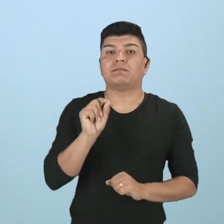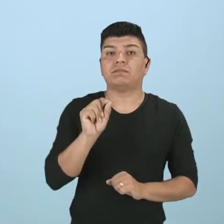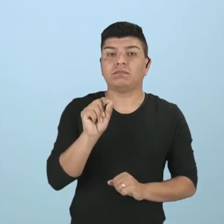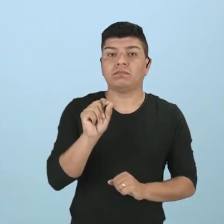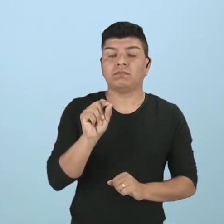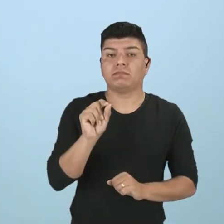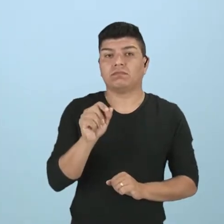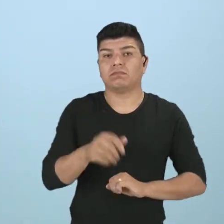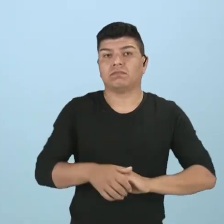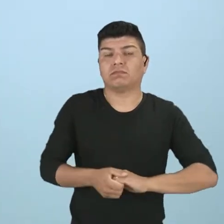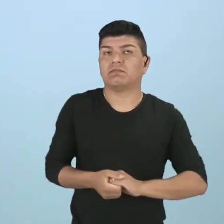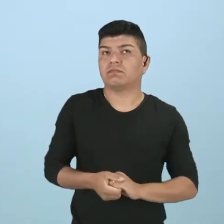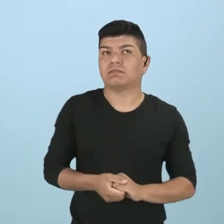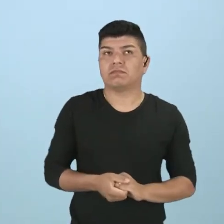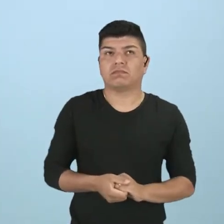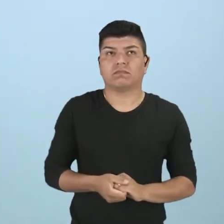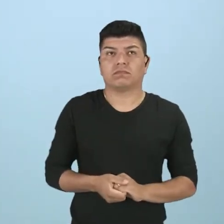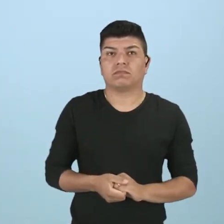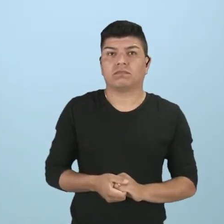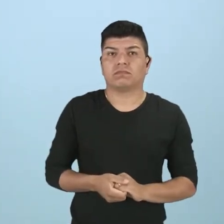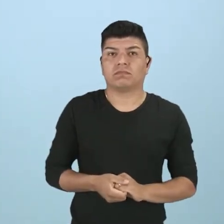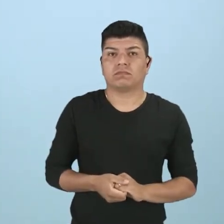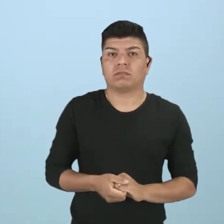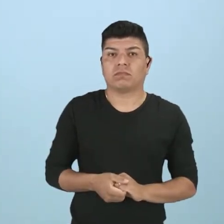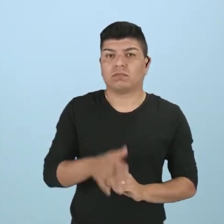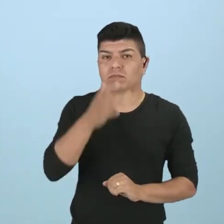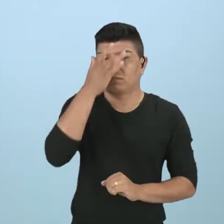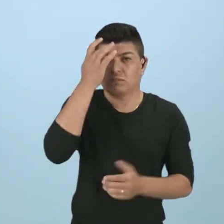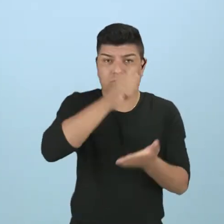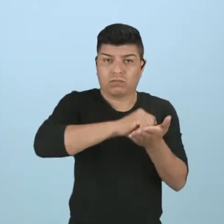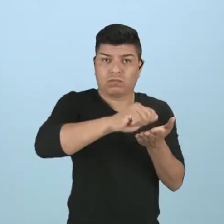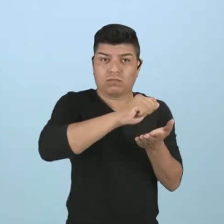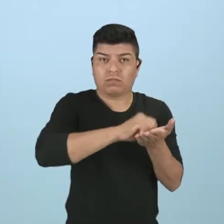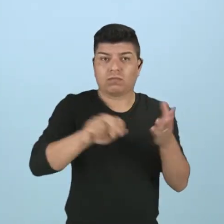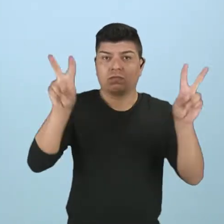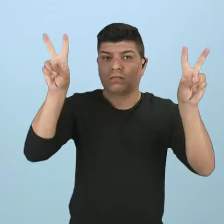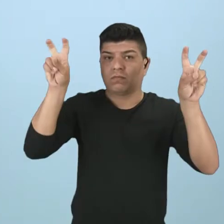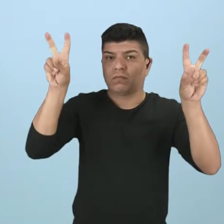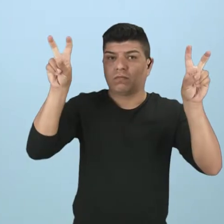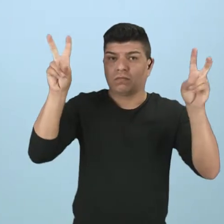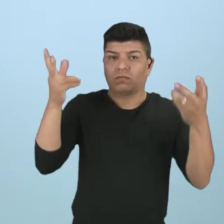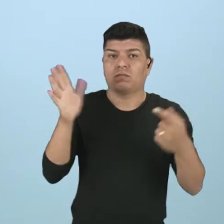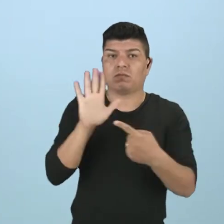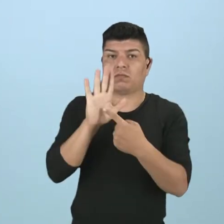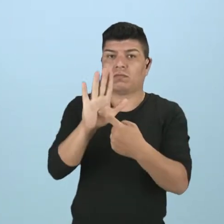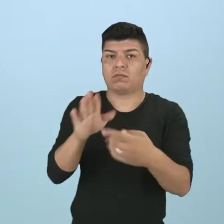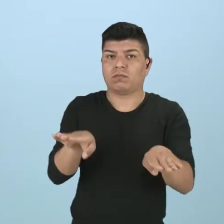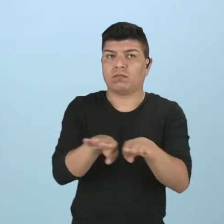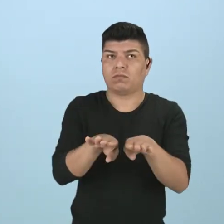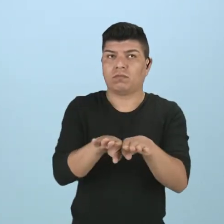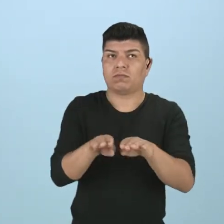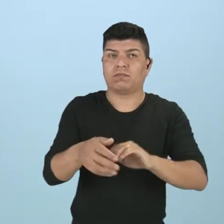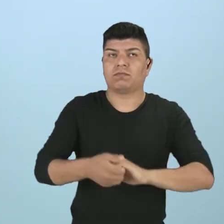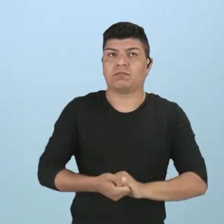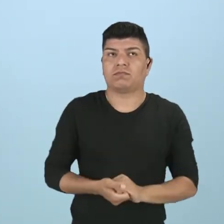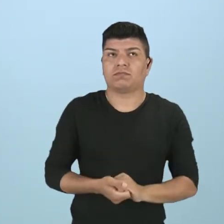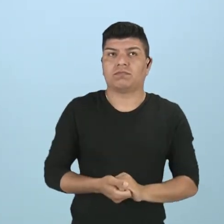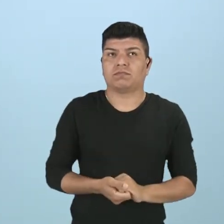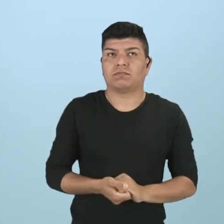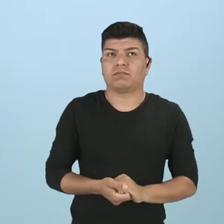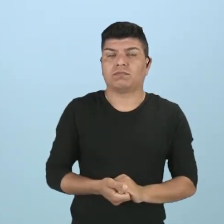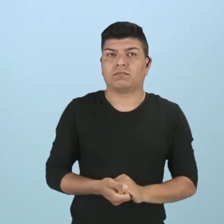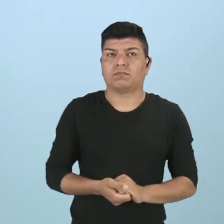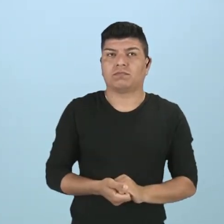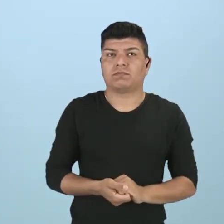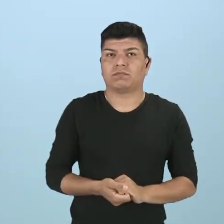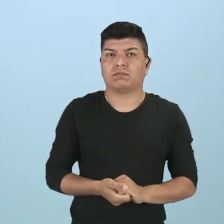embasado no que o autor trouxe, tanto no tema quanto na problemática, tá? E então,